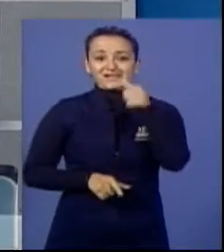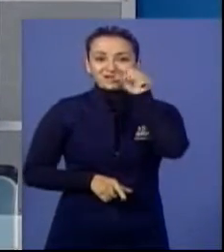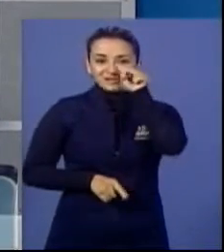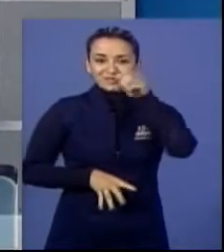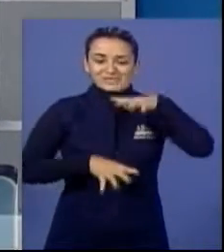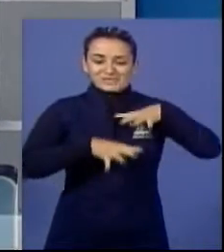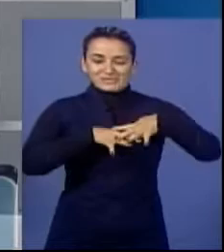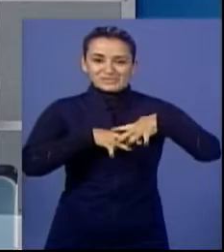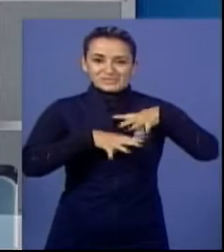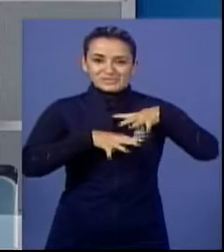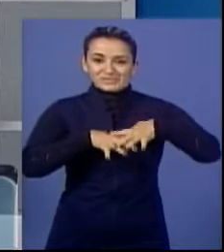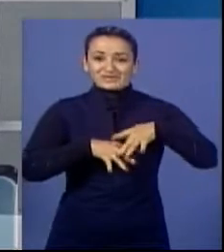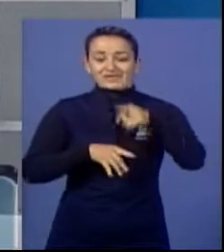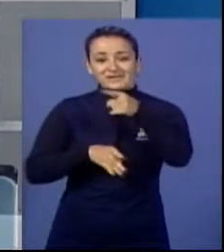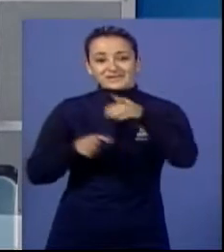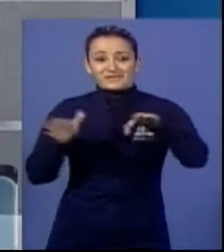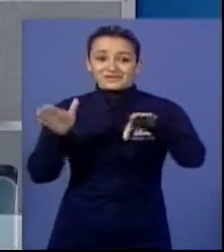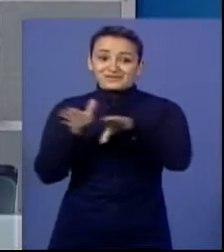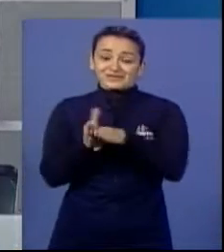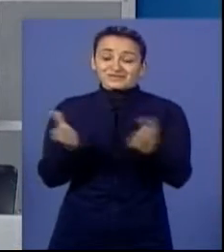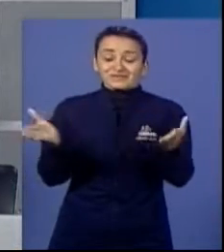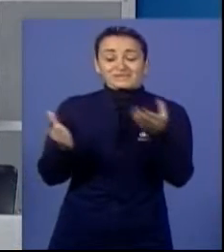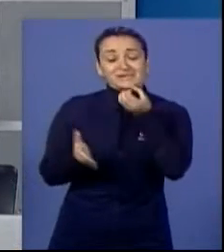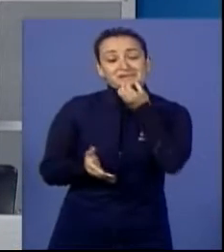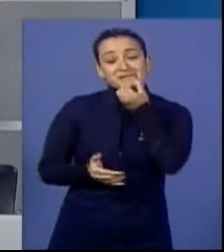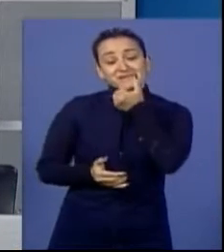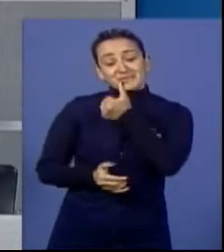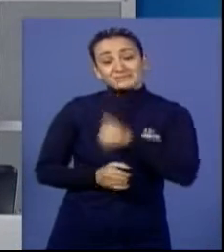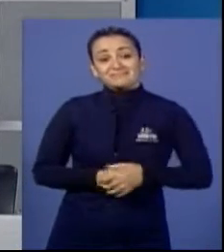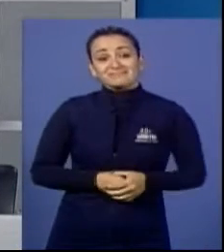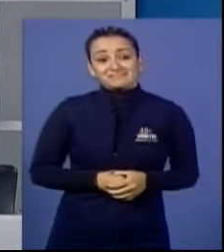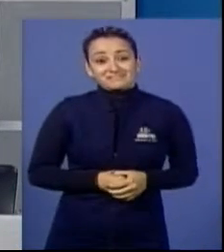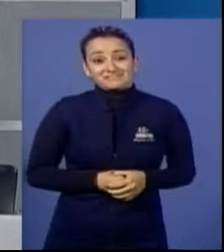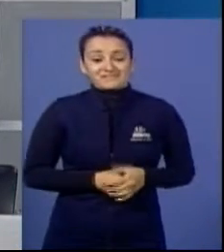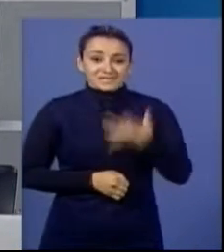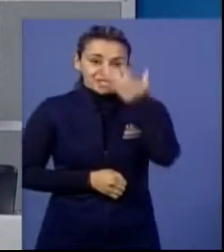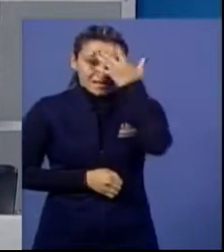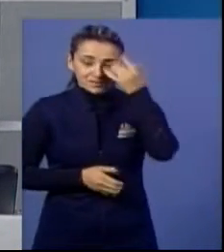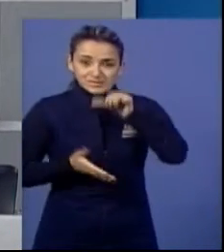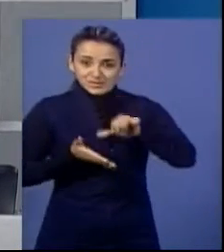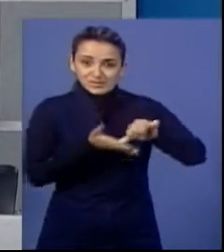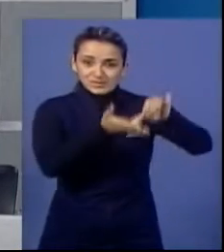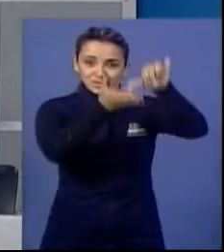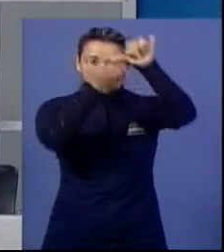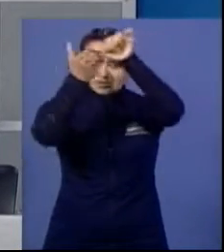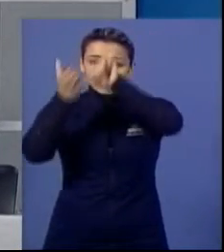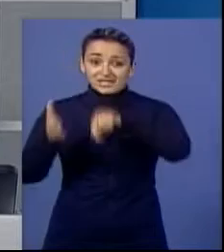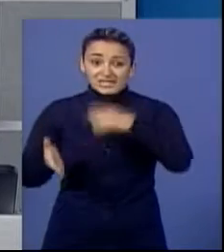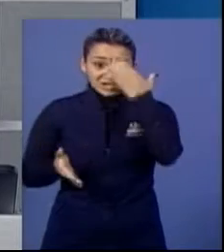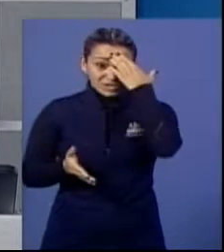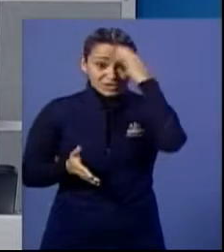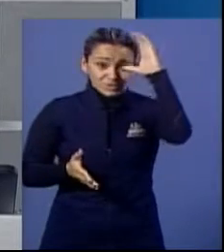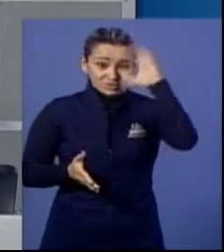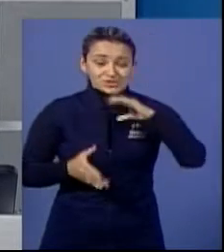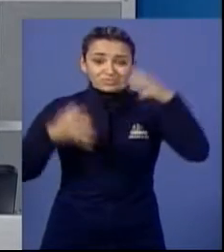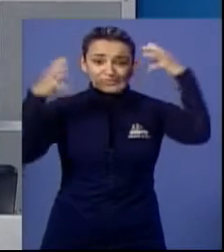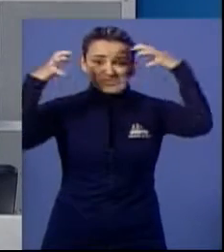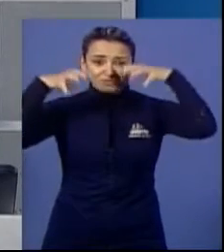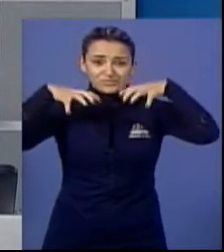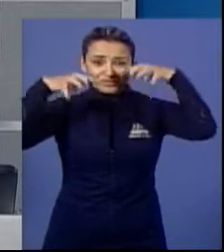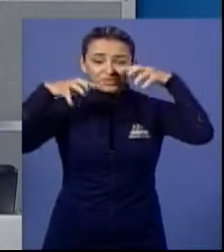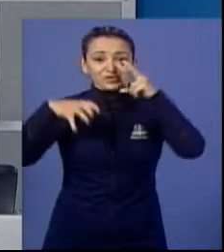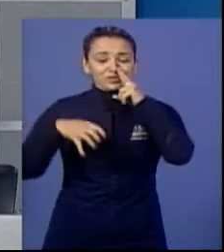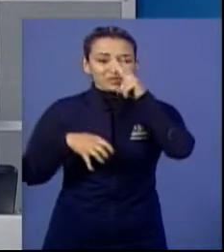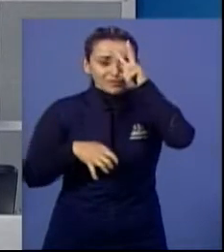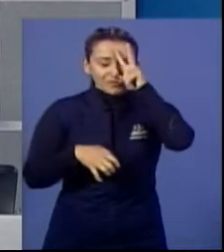já. 18ª, sim, o senhor chegou, né? Incrível. Que coisa, né? O pessoal que está no polo aqui, principalmente em Curitiba, meio molhado e tal, ele vai dar um tempinho para